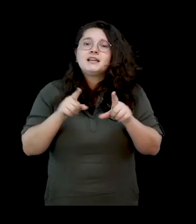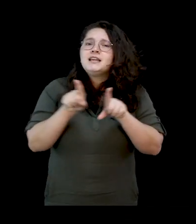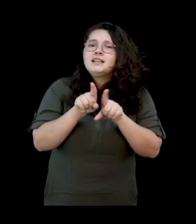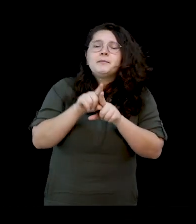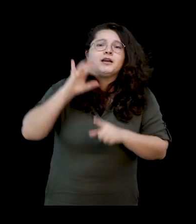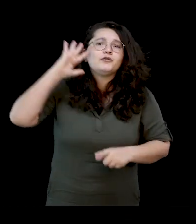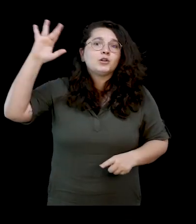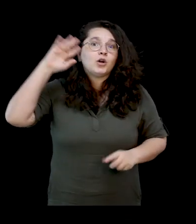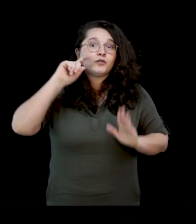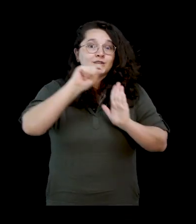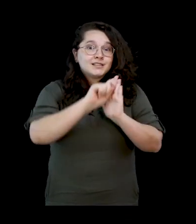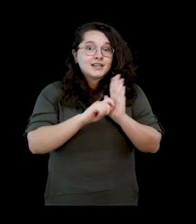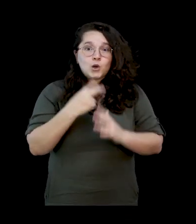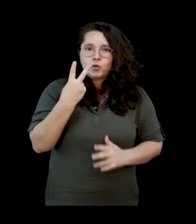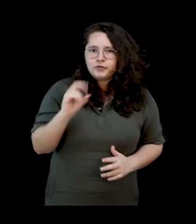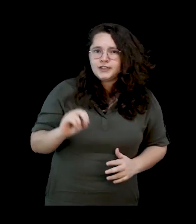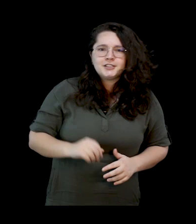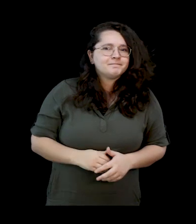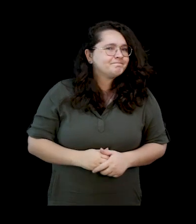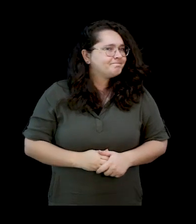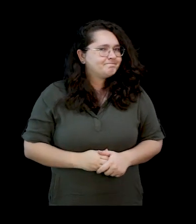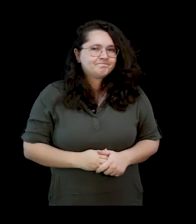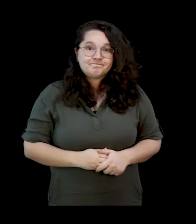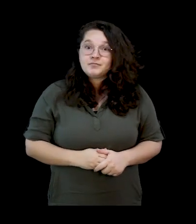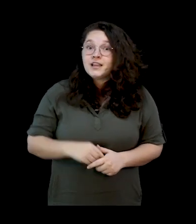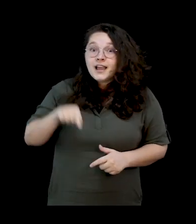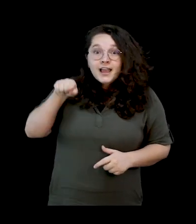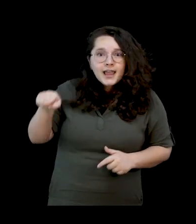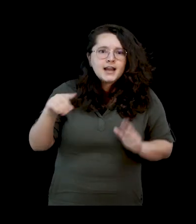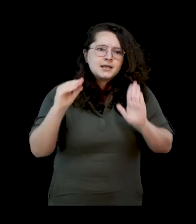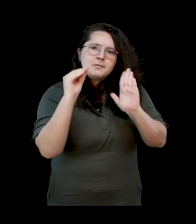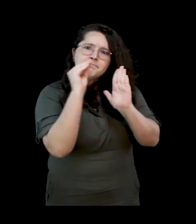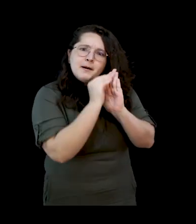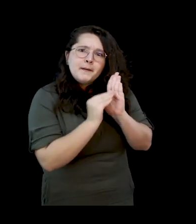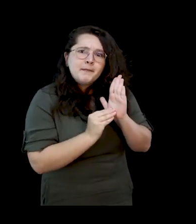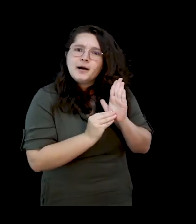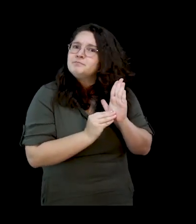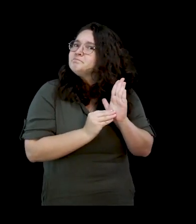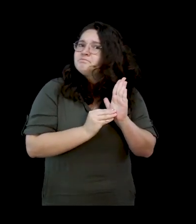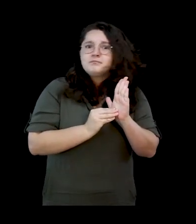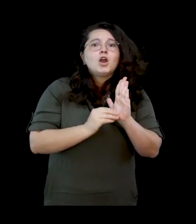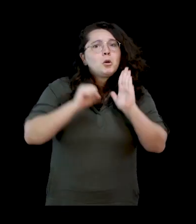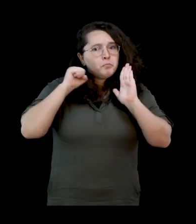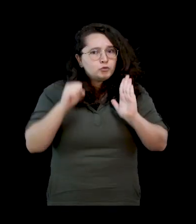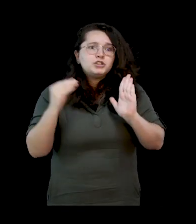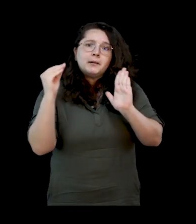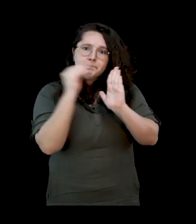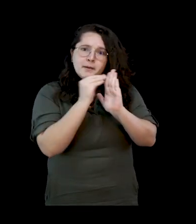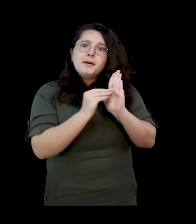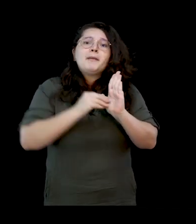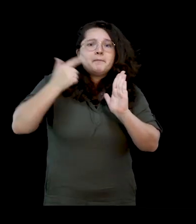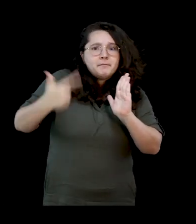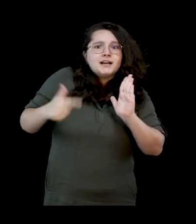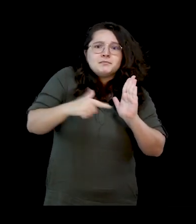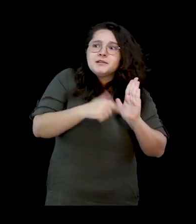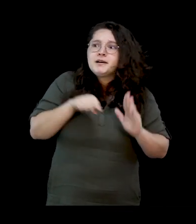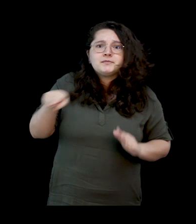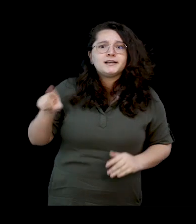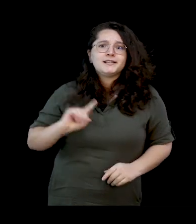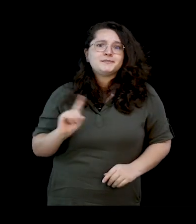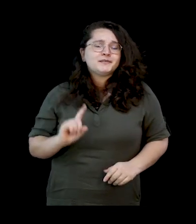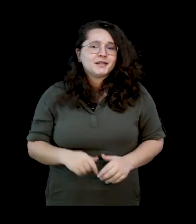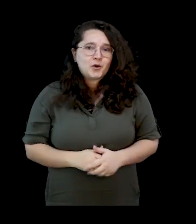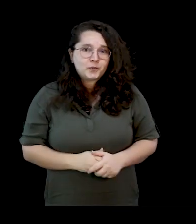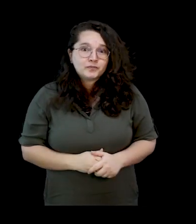não citava Marx na quantidade que deveria ter citado, fez essa análise, por exemplo, da tragédia da cultura,